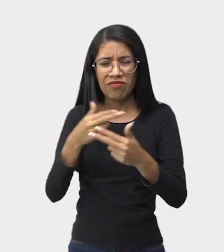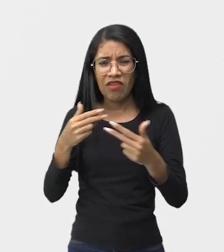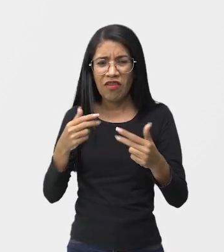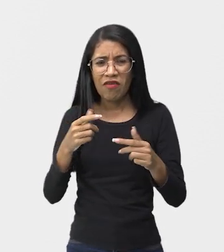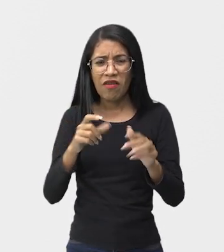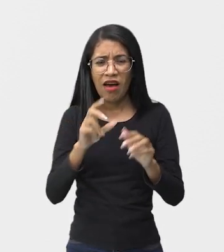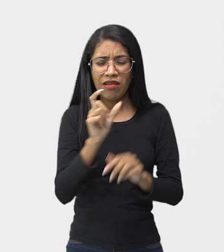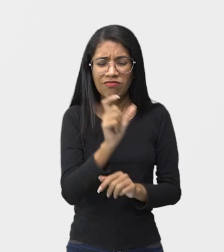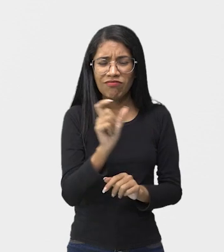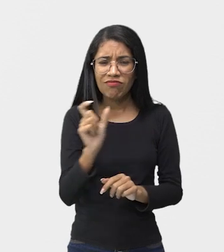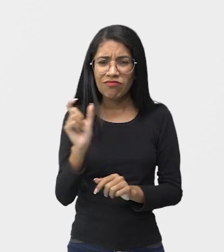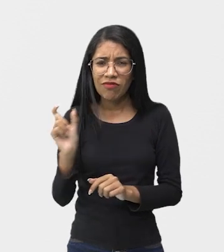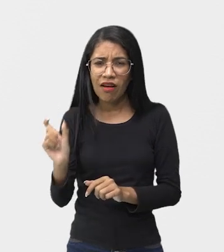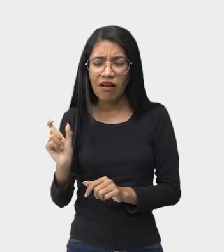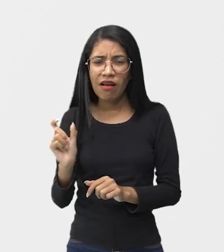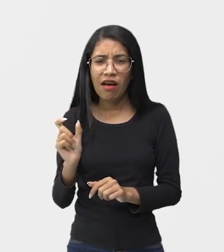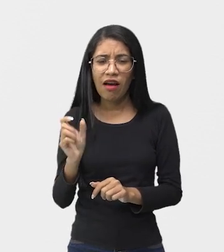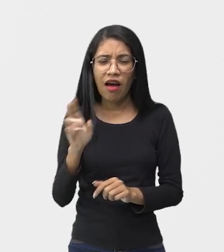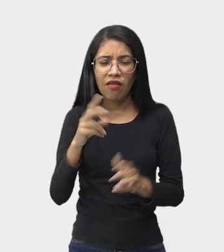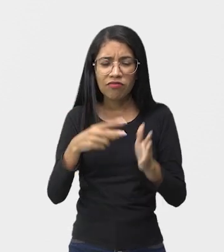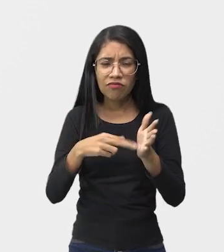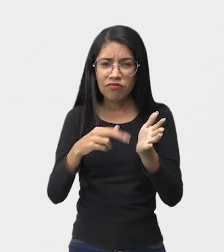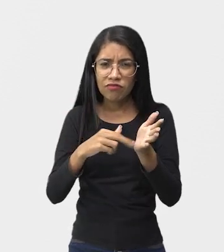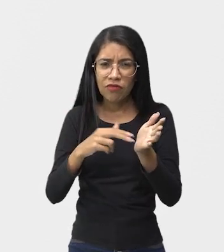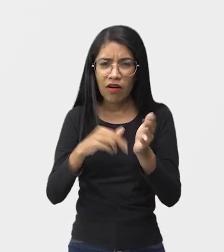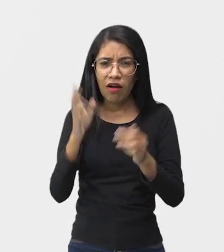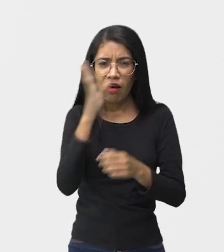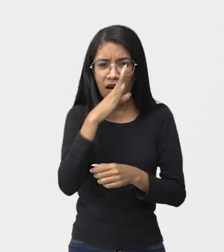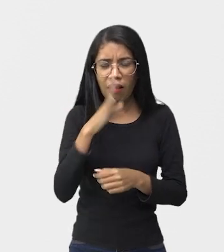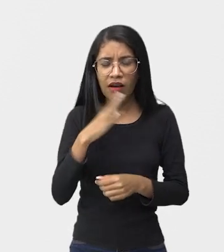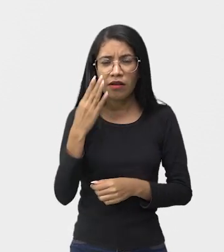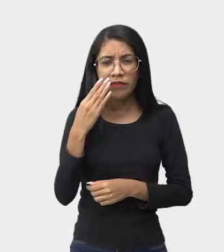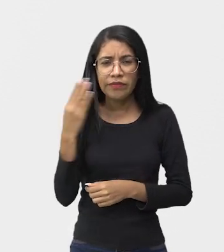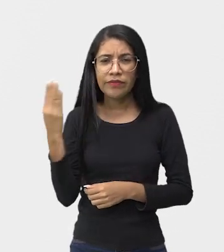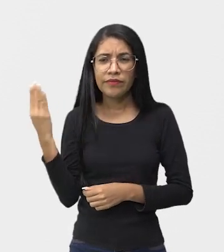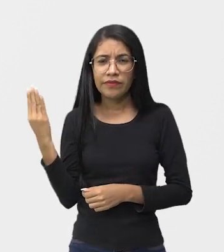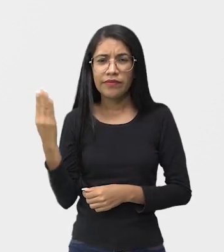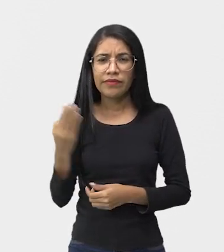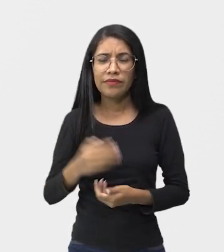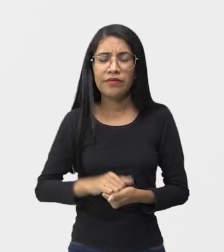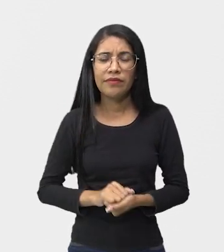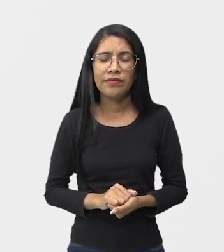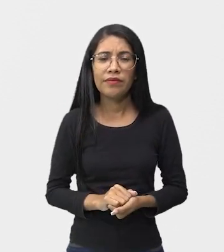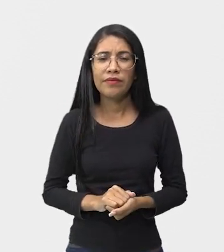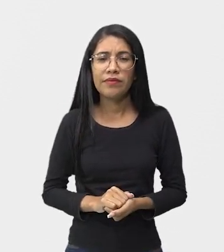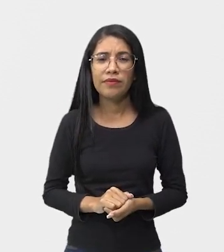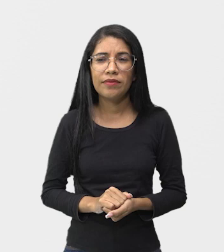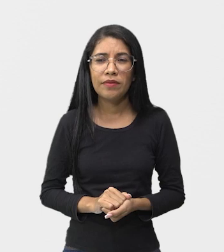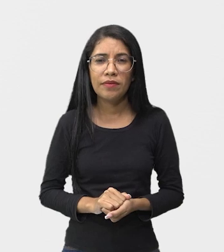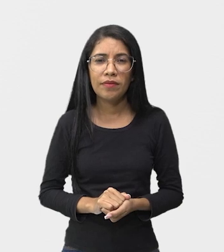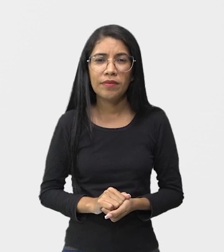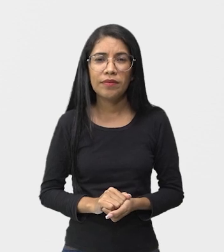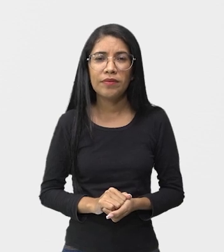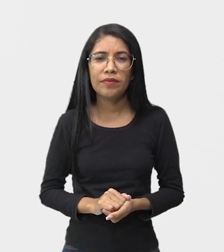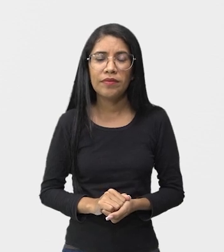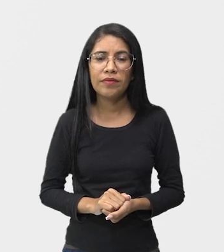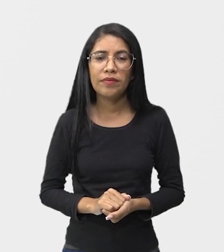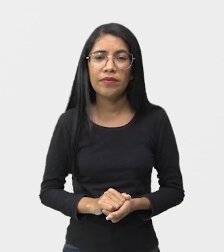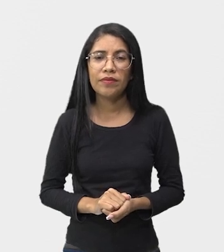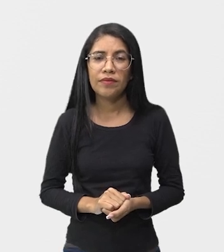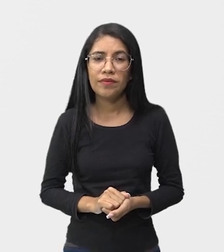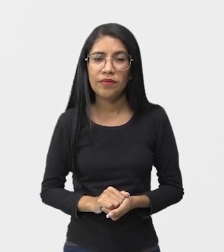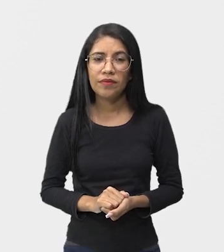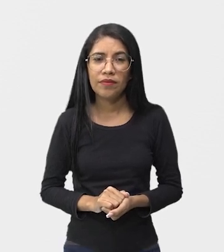no vocabulário brasileiro. Iara, Jaci, Itu, Itapeniga, Anhanguera,